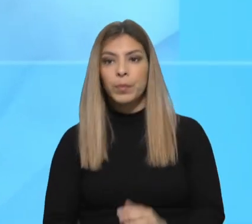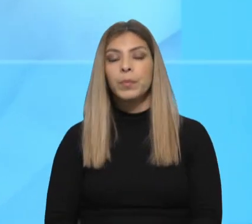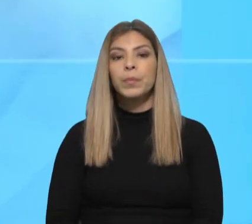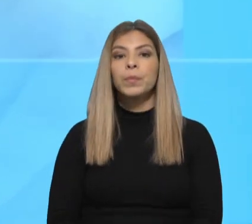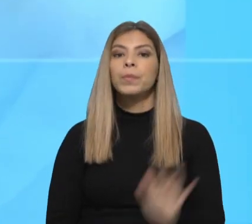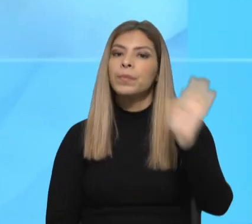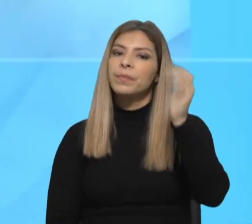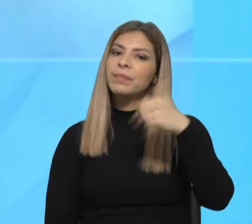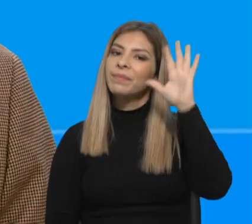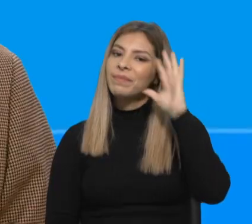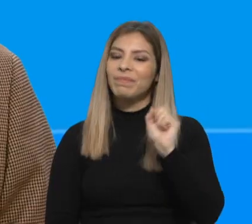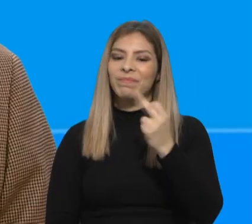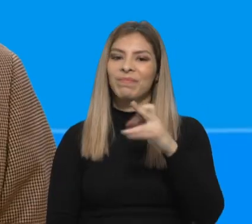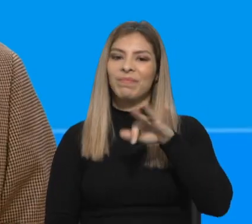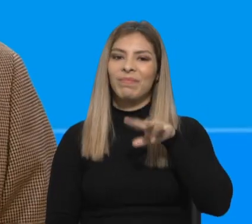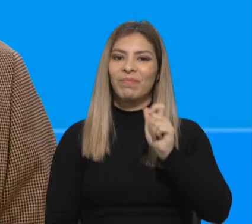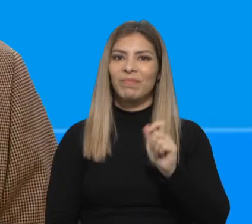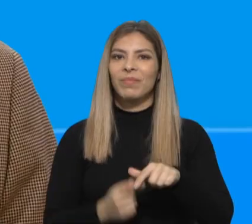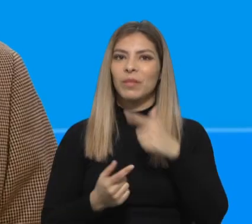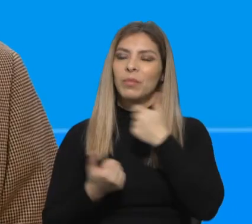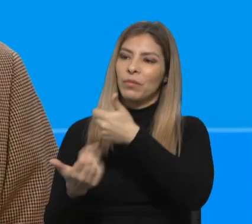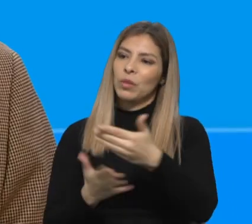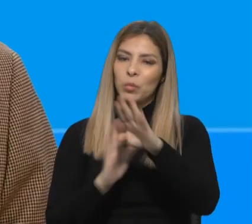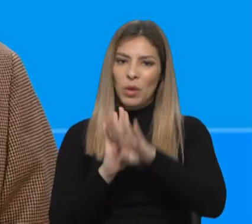Gabriel Albuquerque. Obrigado por estar aqui no programa Eclésia.